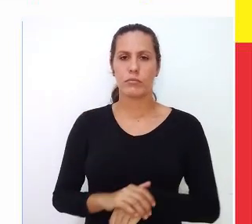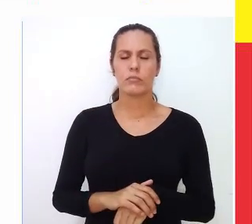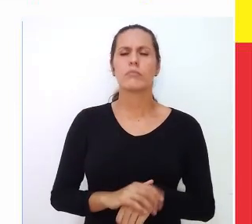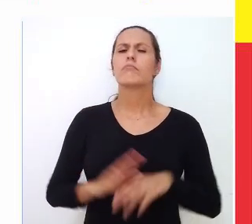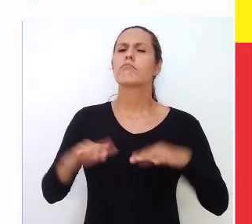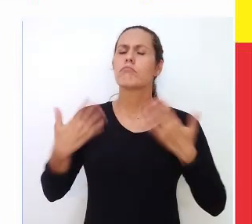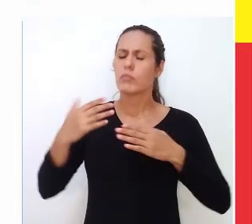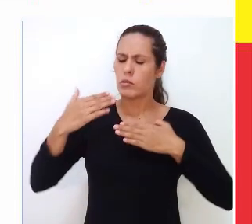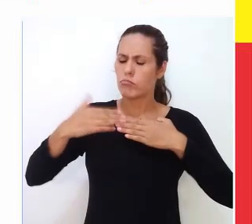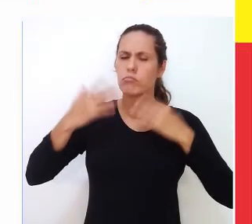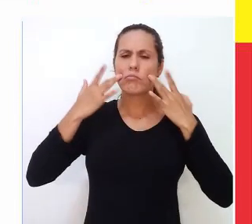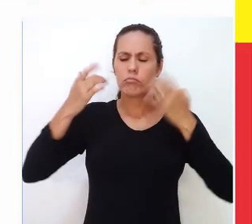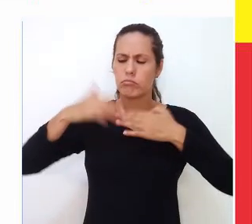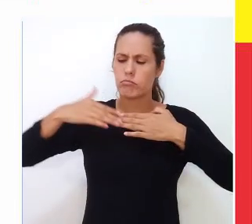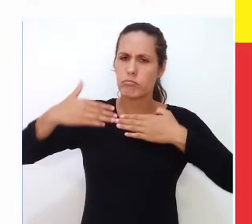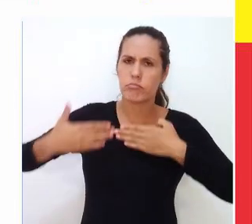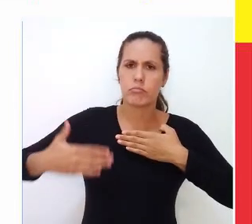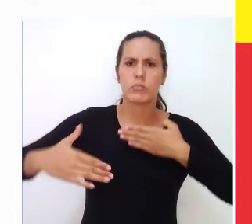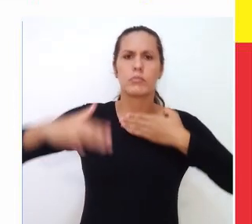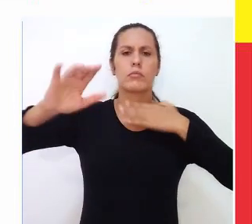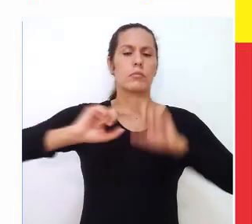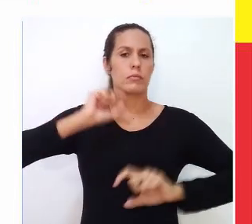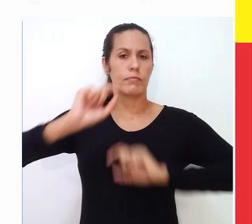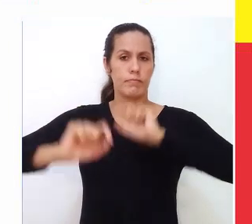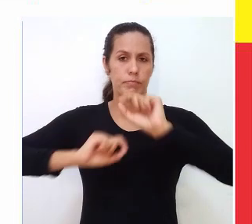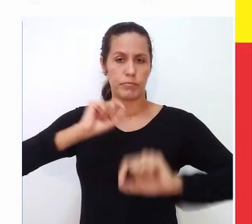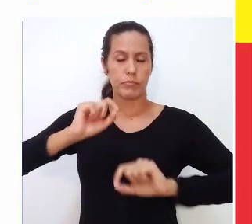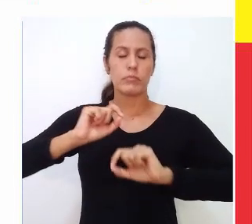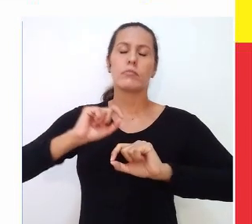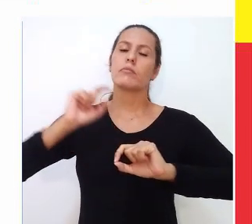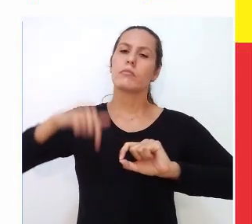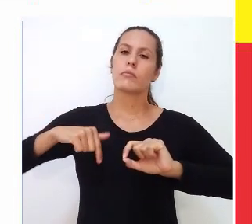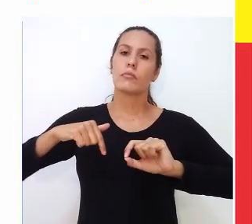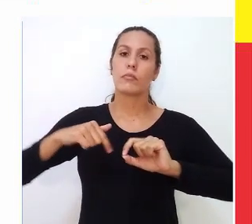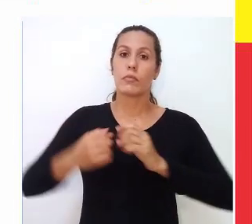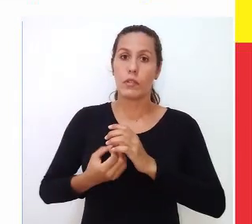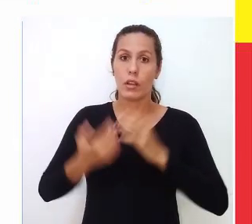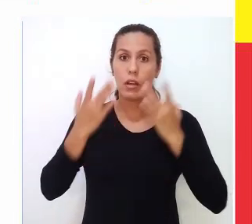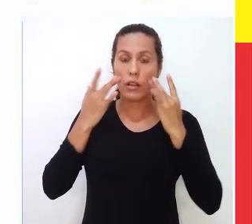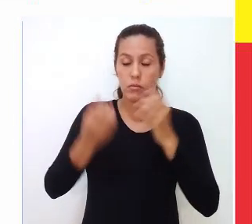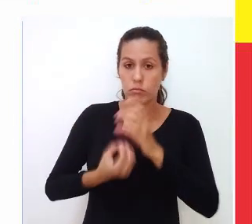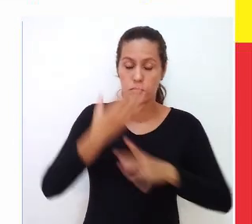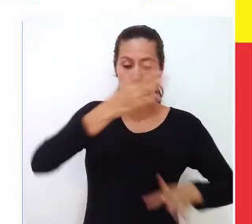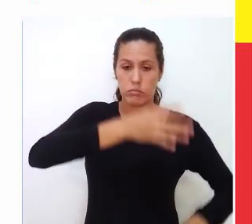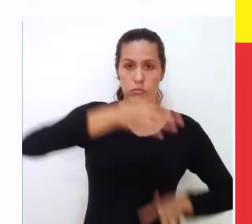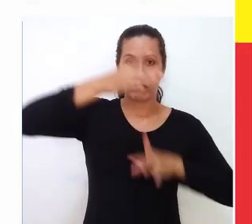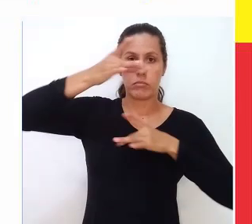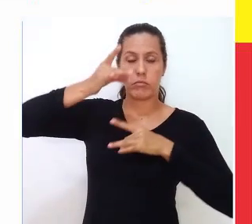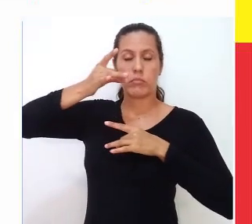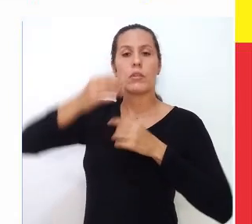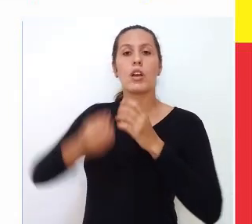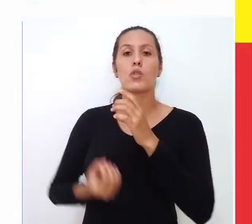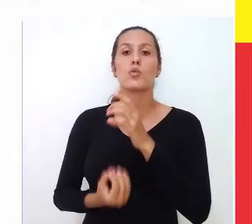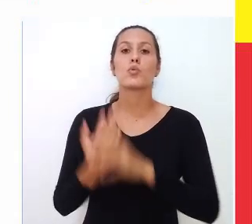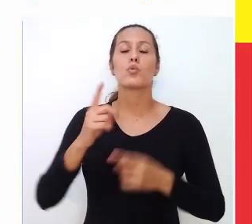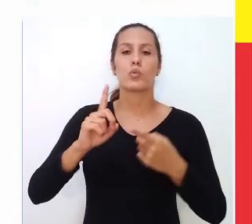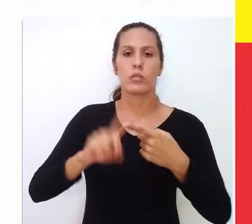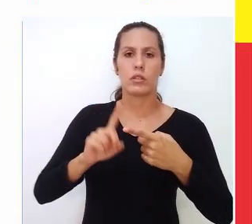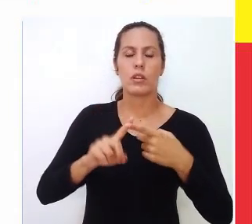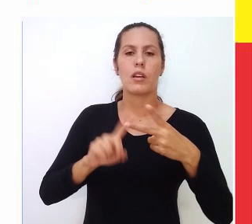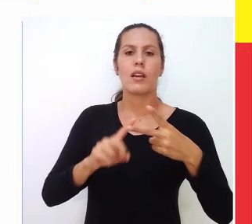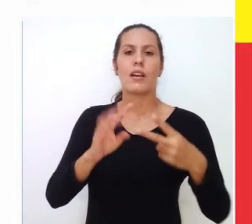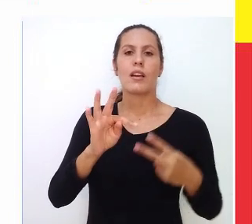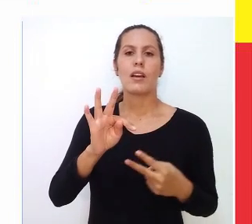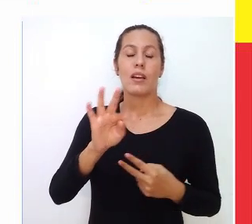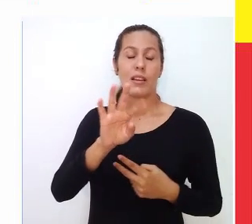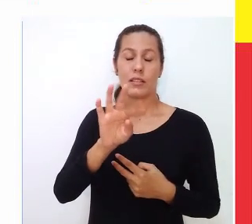A criação do teatro ocidental. Com o surgimento da representação teatral, surge também a dramaturgia, que é o